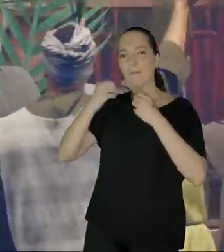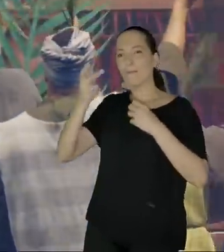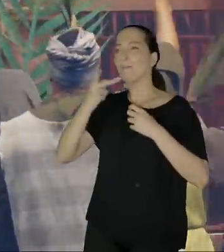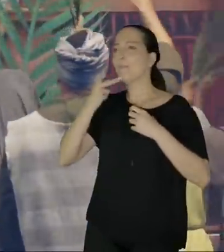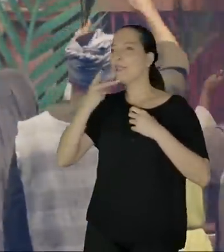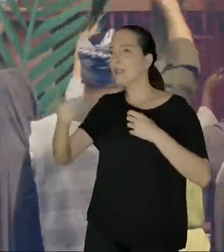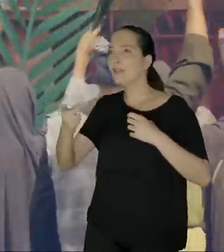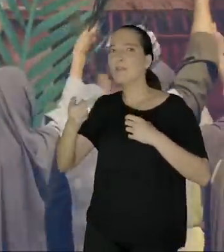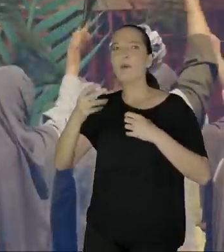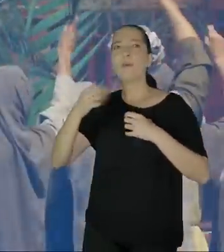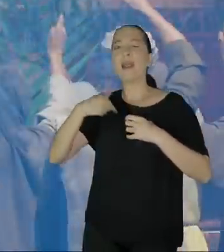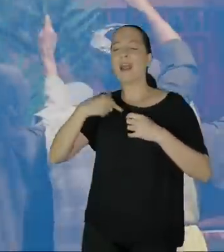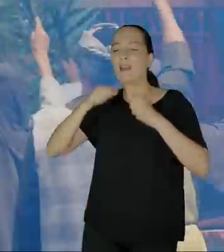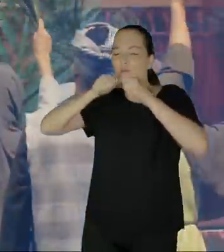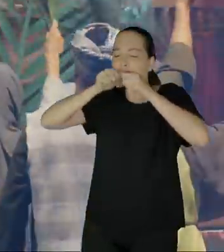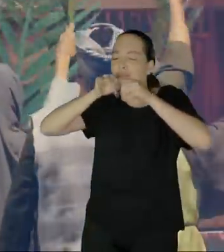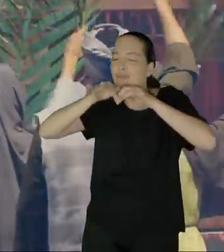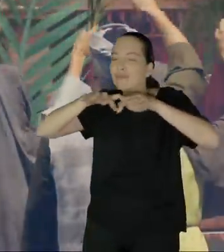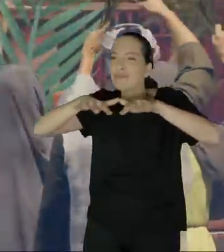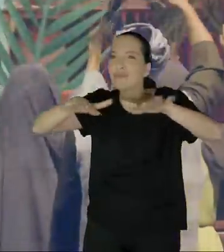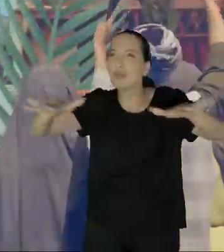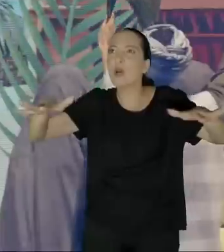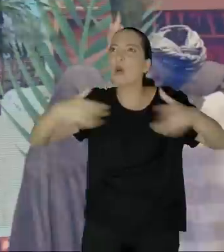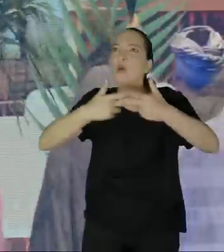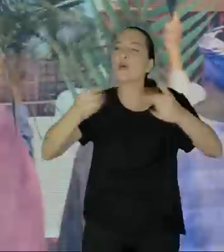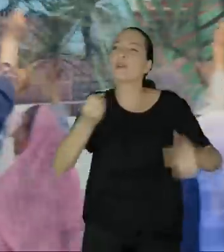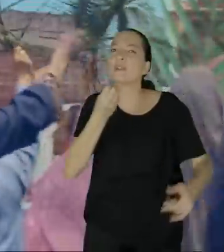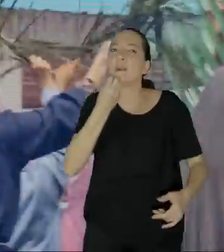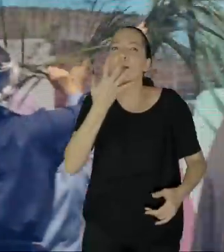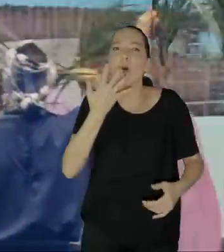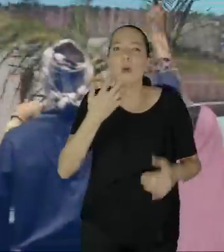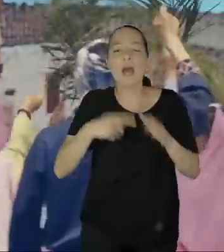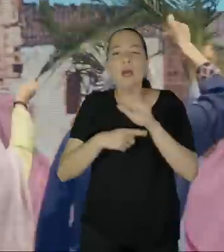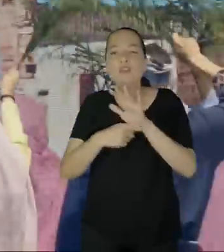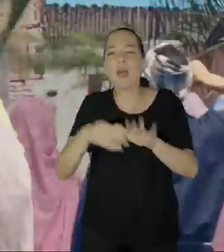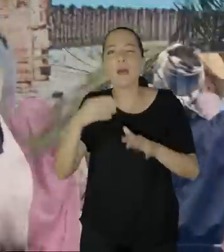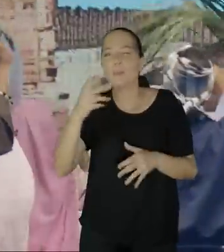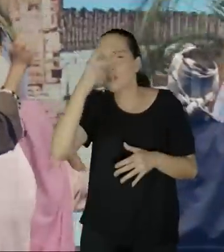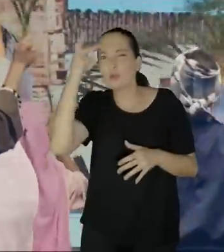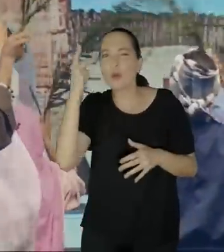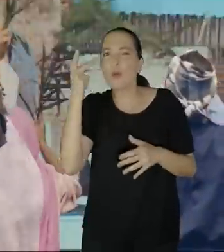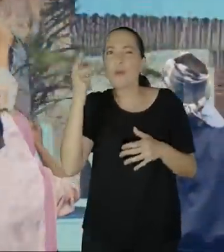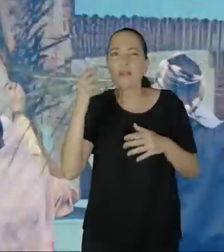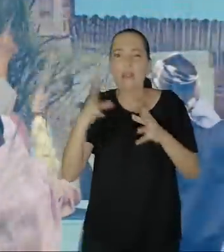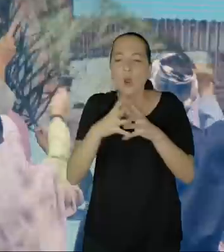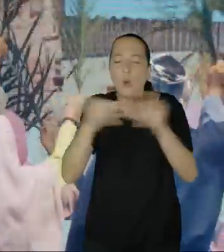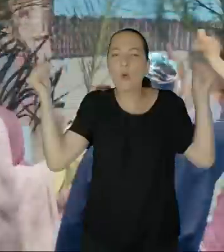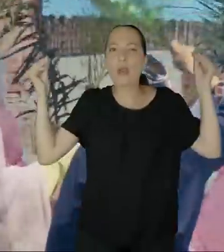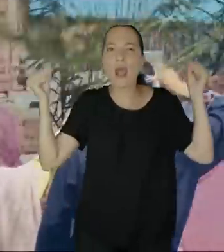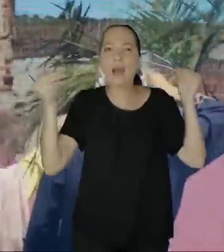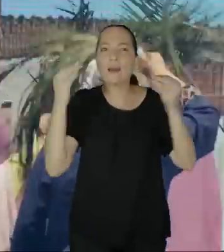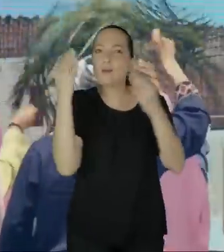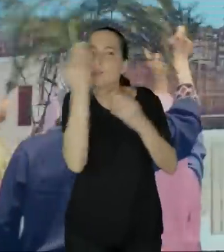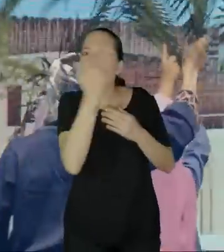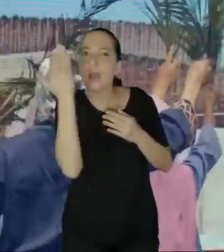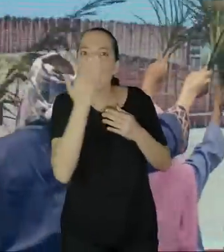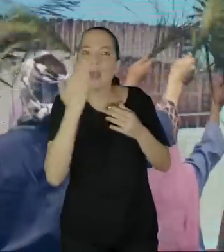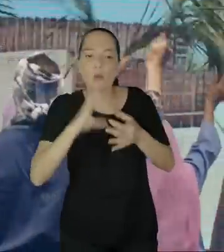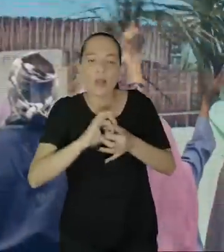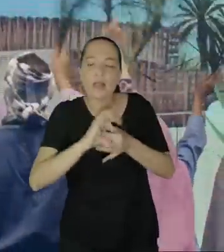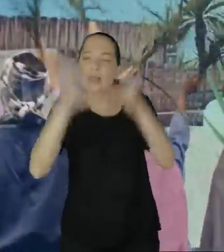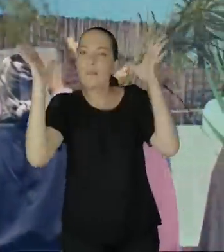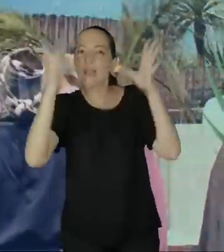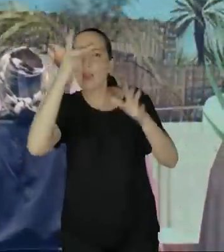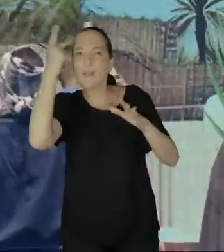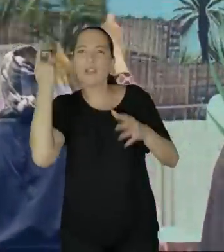proclamar a liberdade aos presos e recuperação da vista aos cegos, para libertar os oprimidos e proclamar o